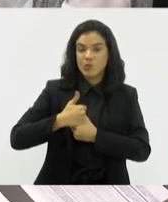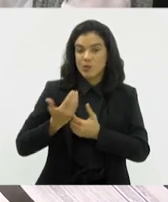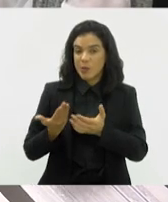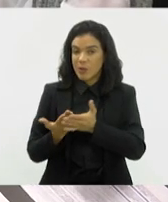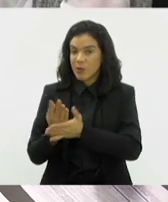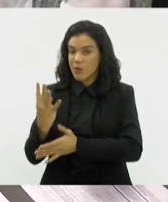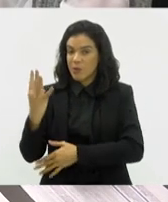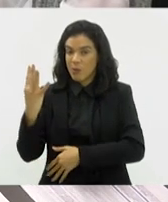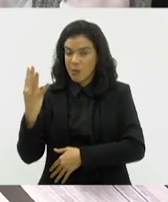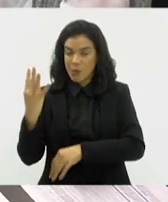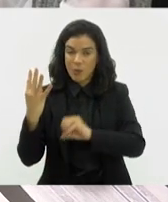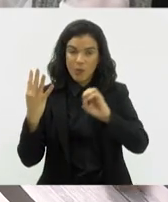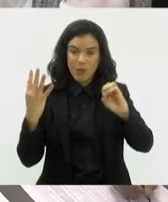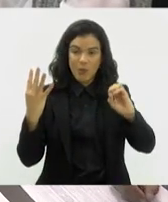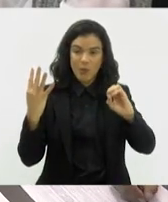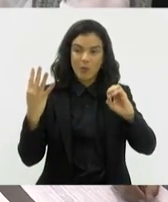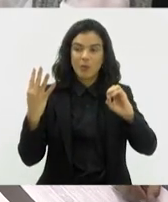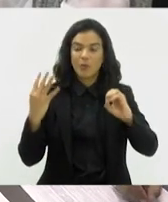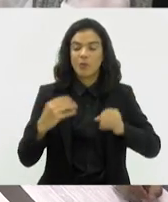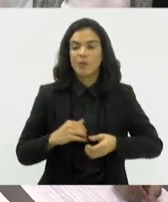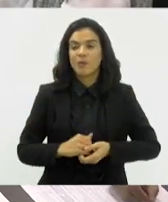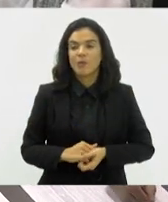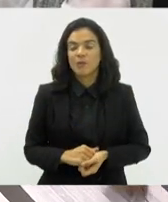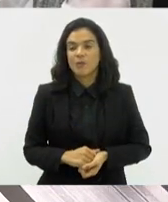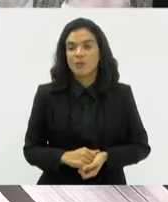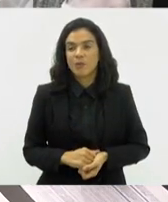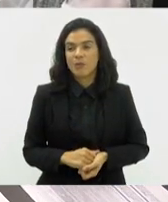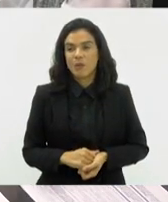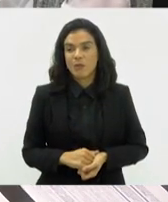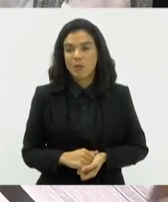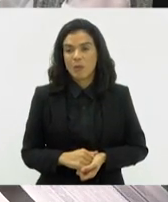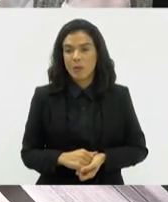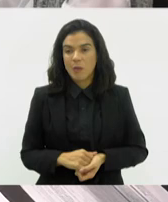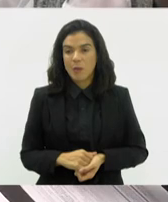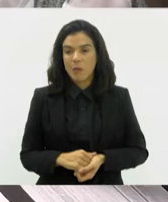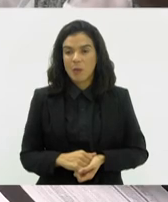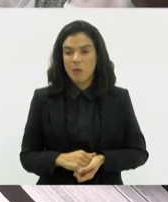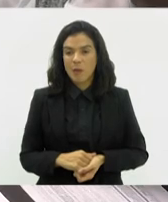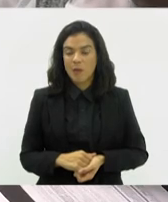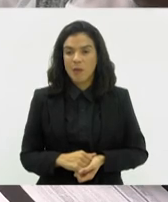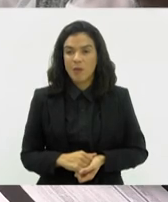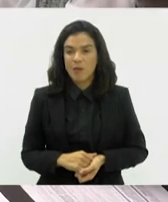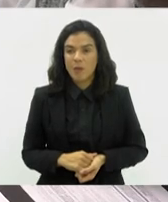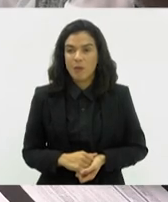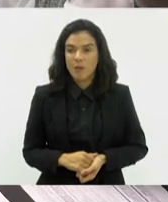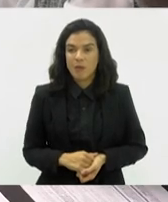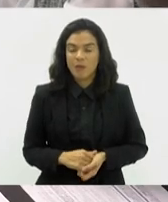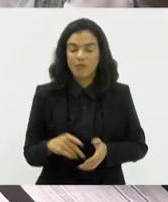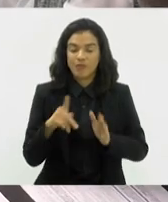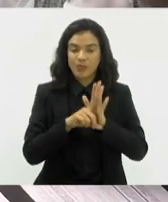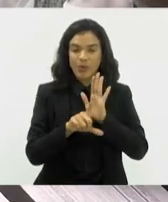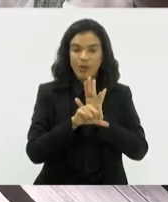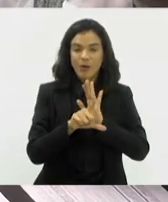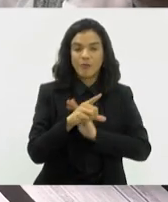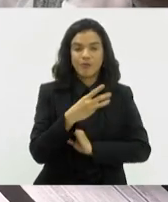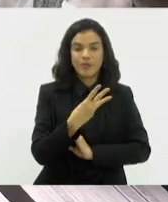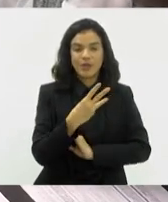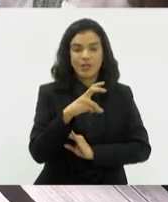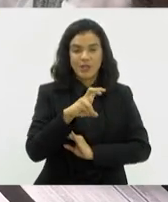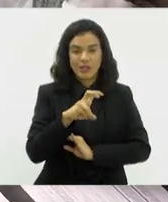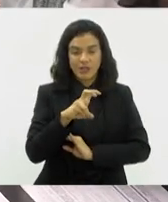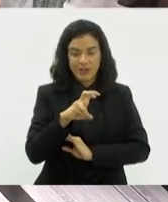votos. O deputado Serafim, no momento, não está aqui. Projeto de lei 3510 de